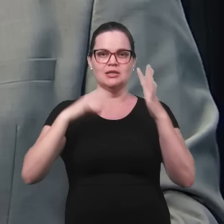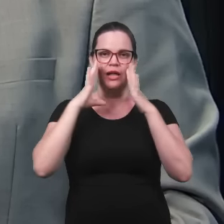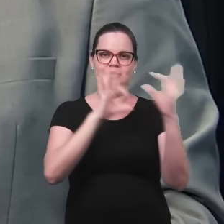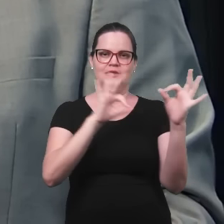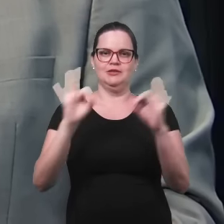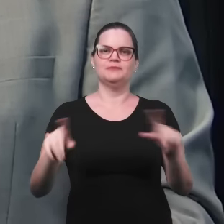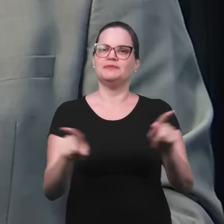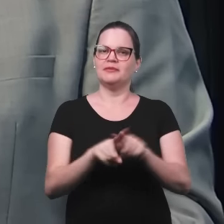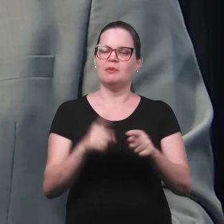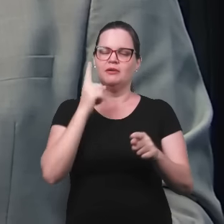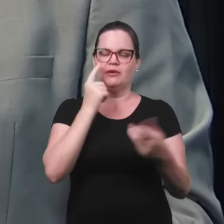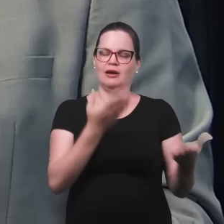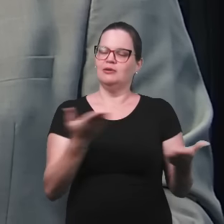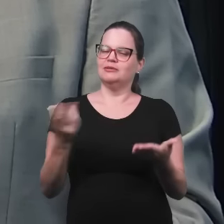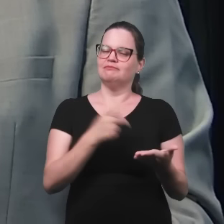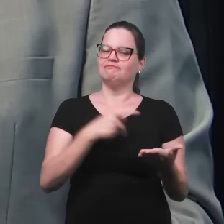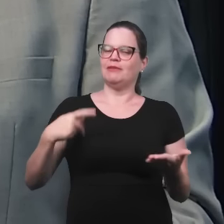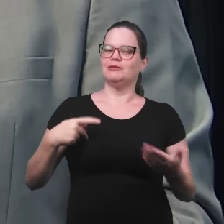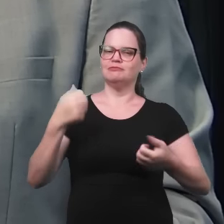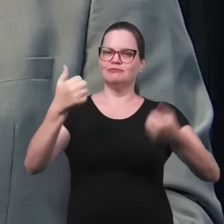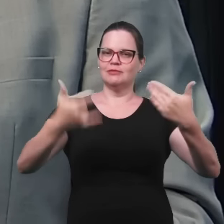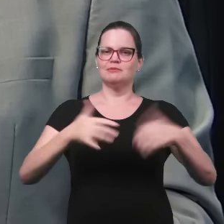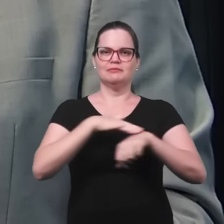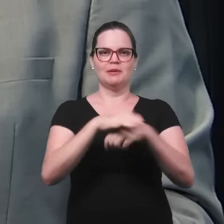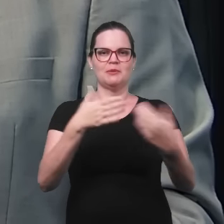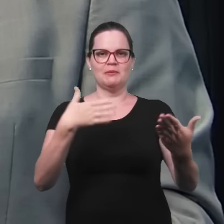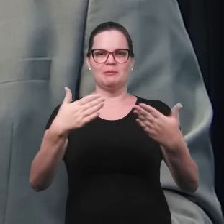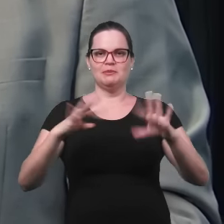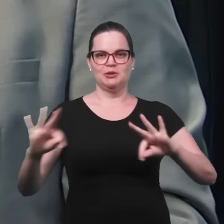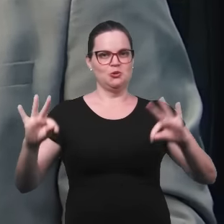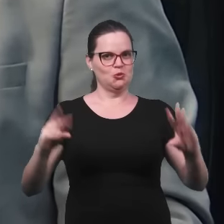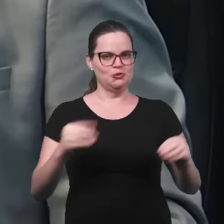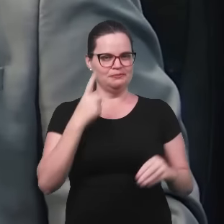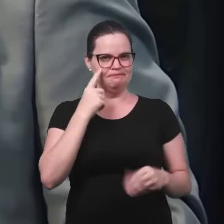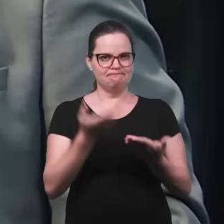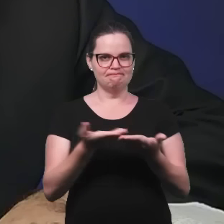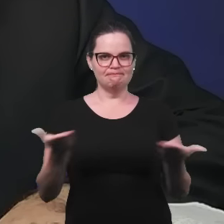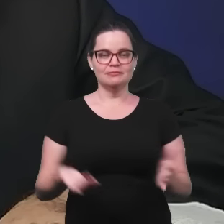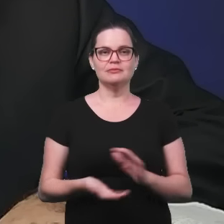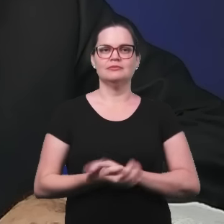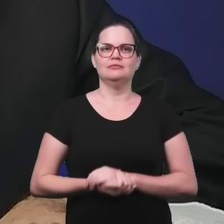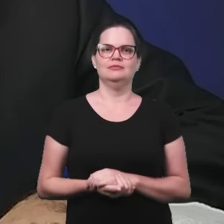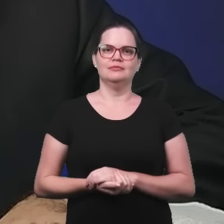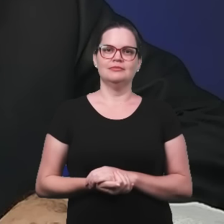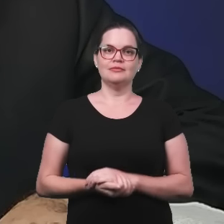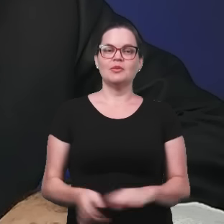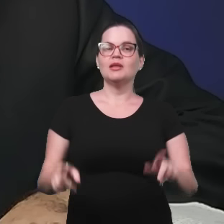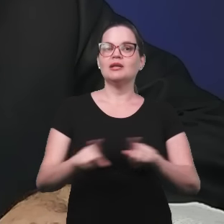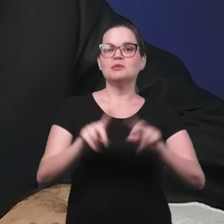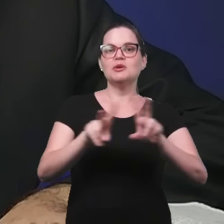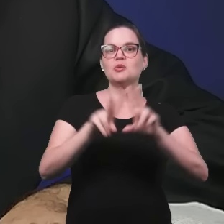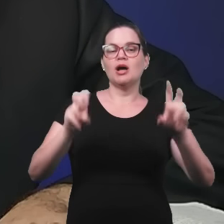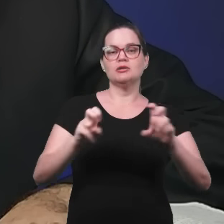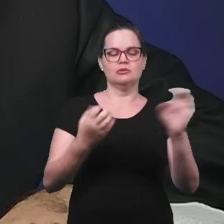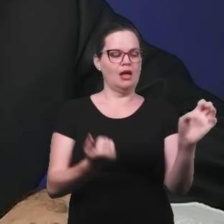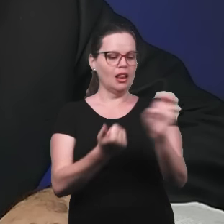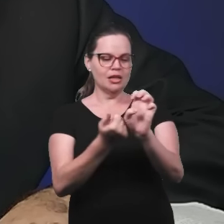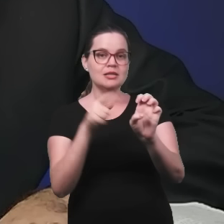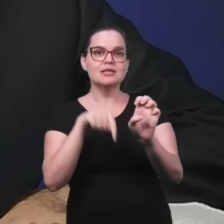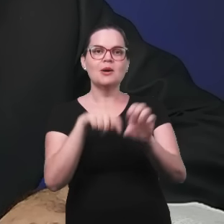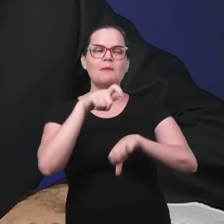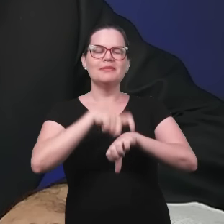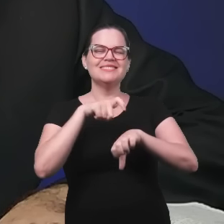então, ouvir as considerações aqui de todos os companheiros aqui à mesa. chamado de Eliseu se dá em um momento